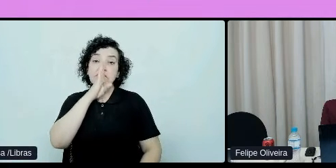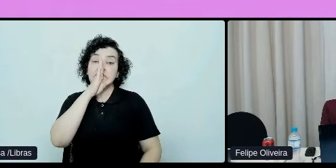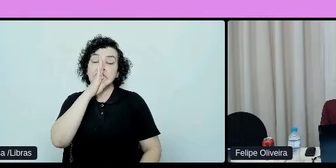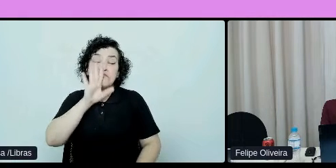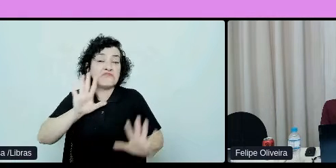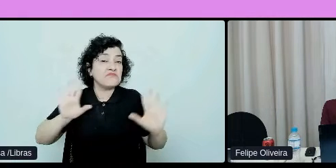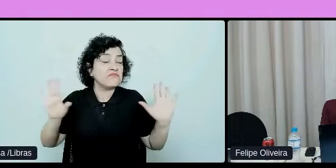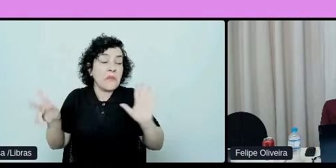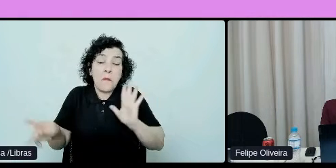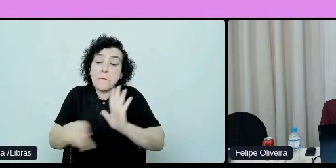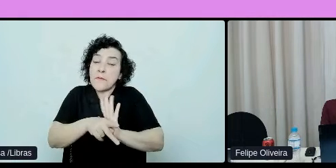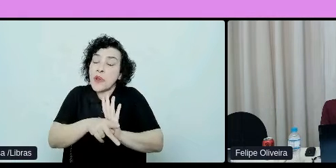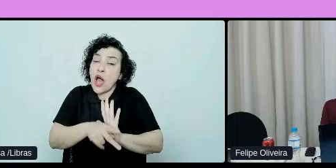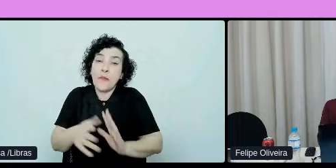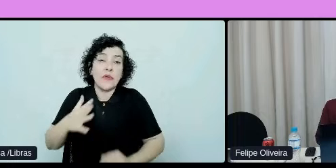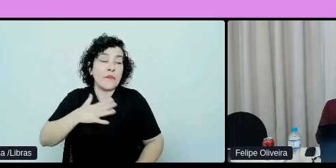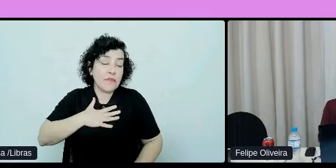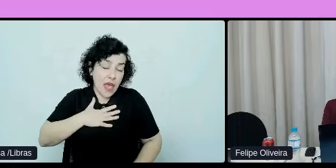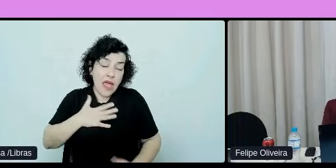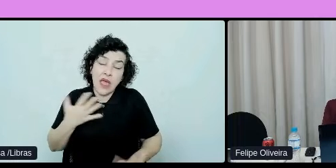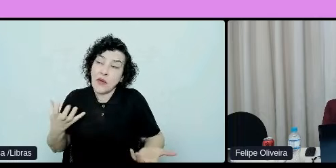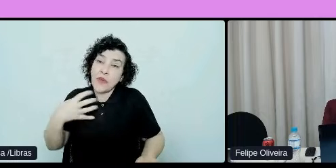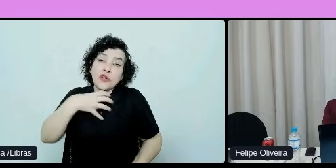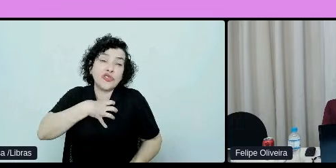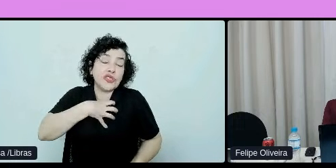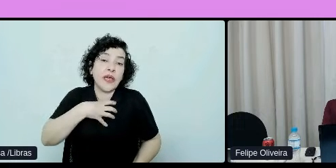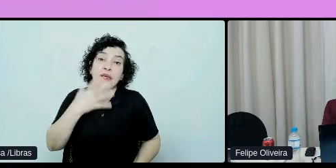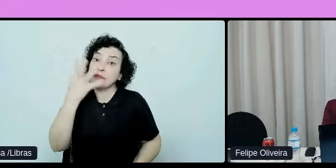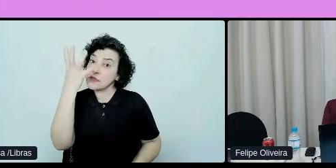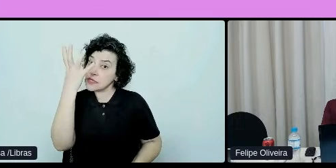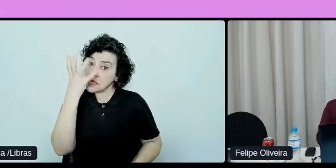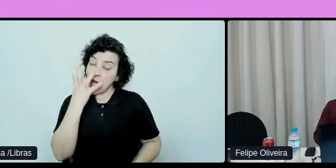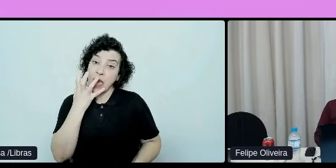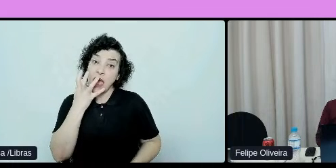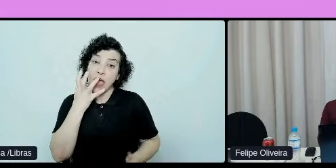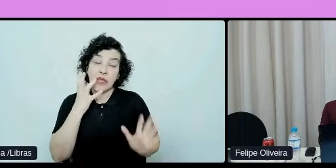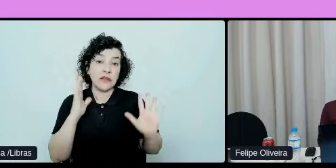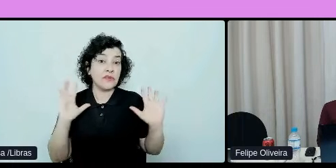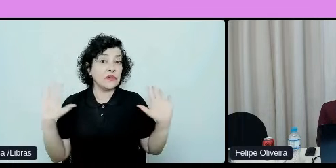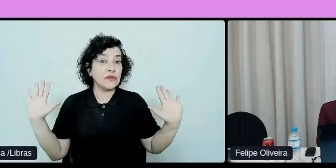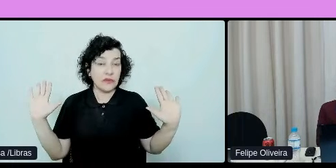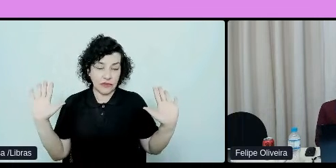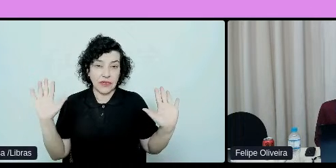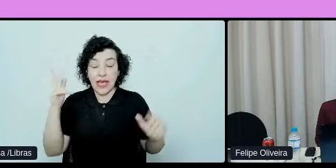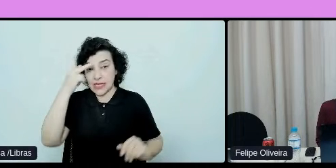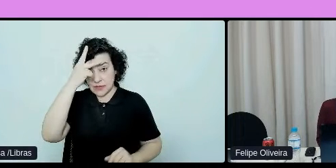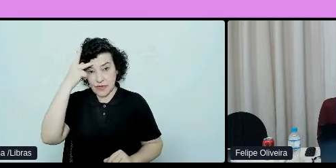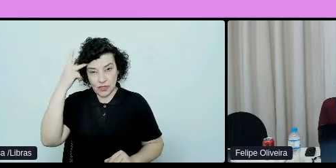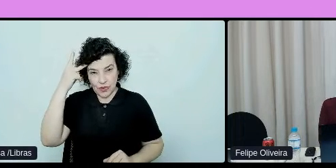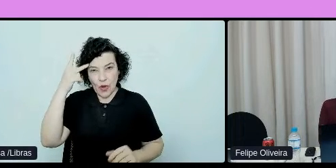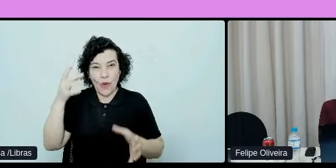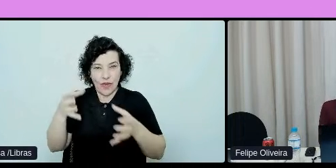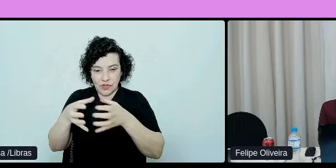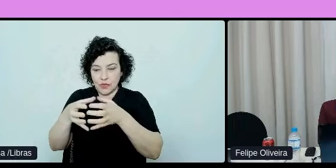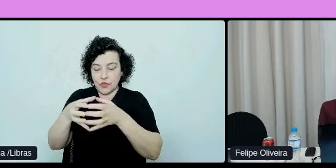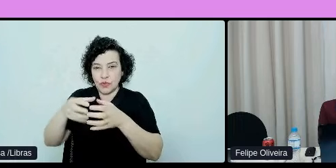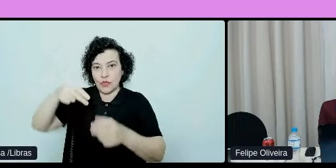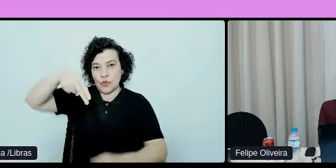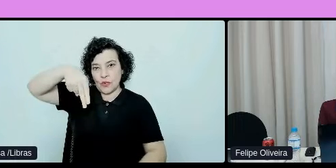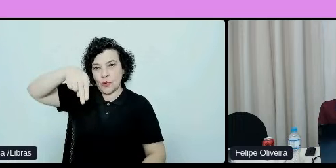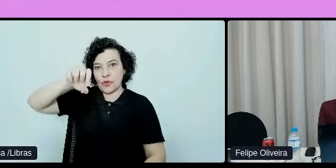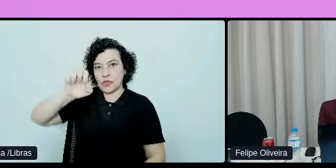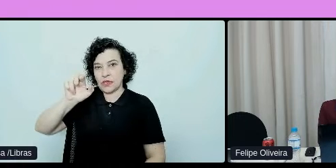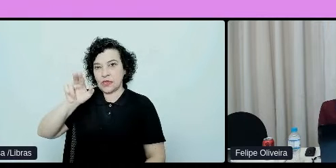é uma cara muito séria, é uma cara que as pessoas que são neurotípicas talvez